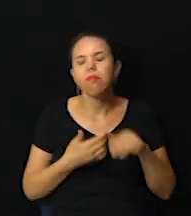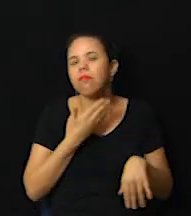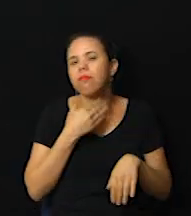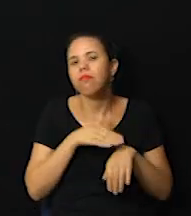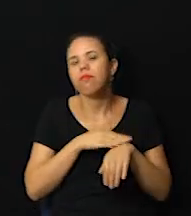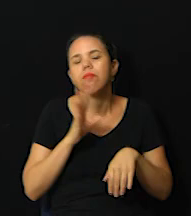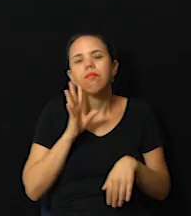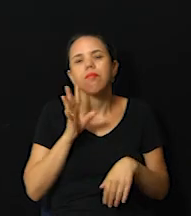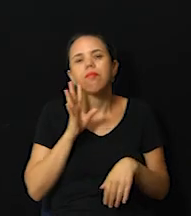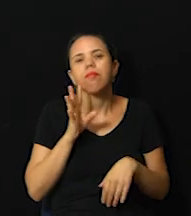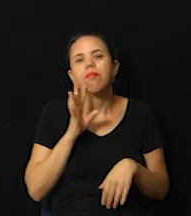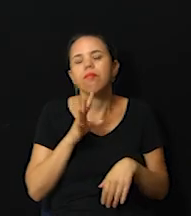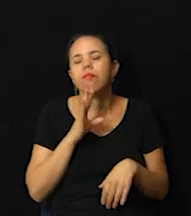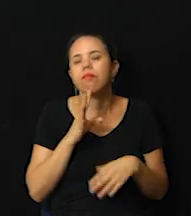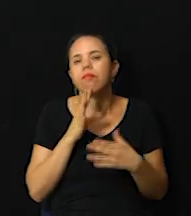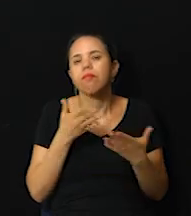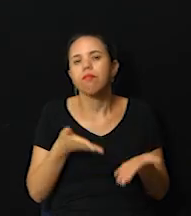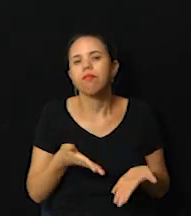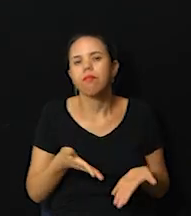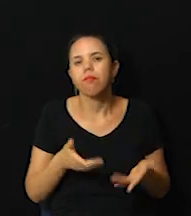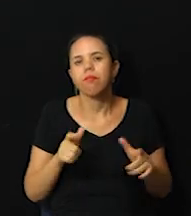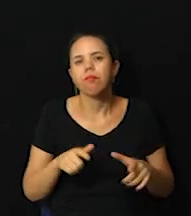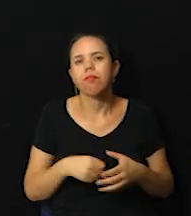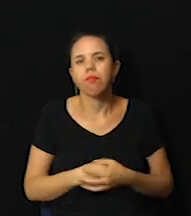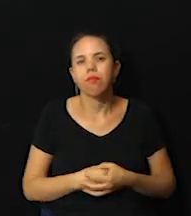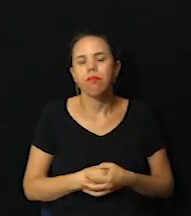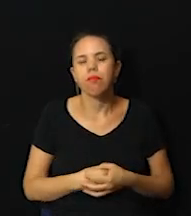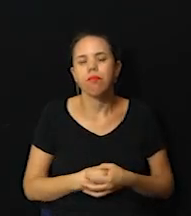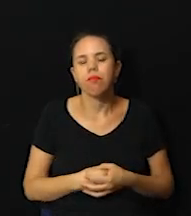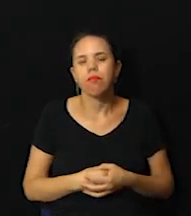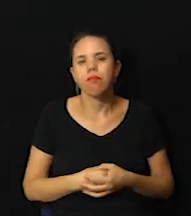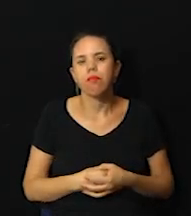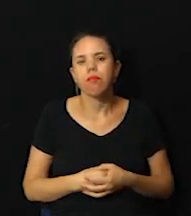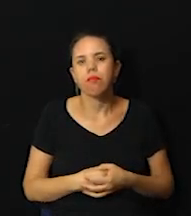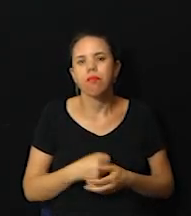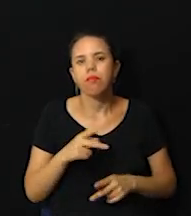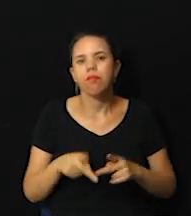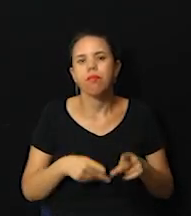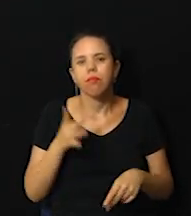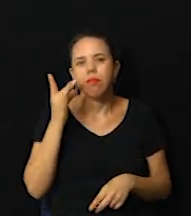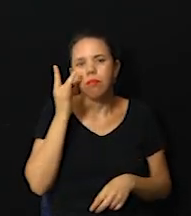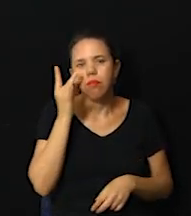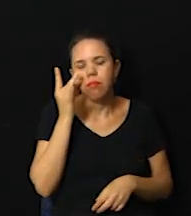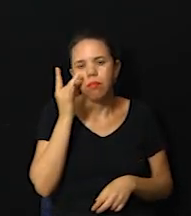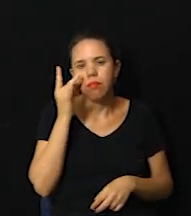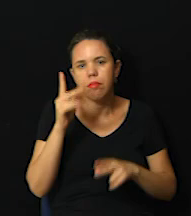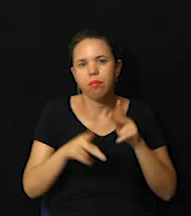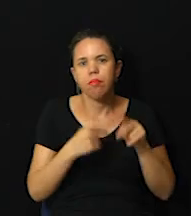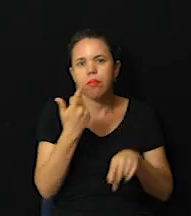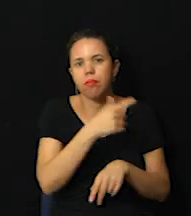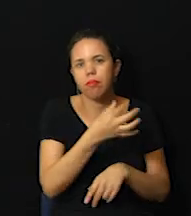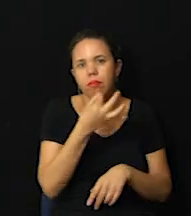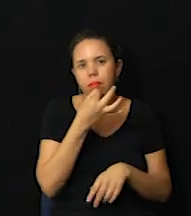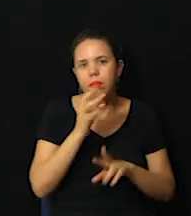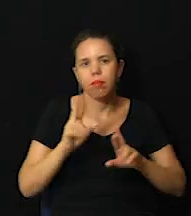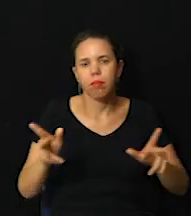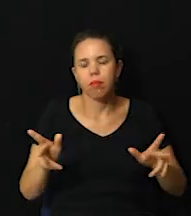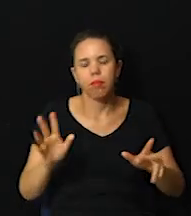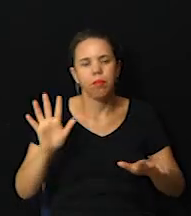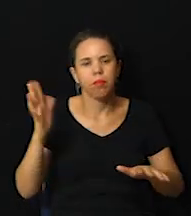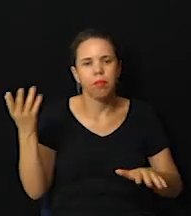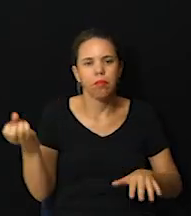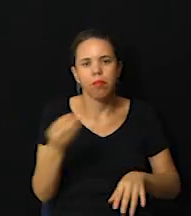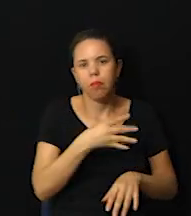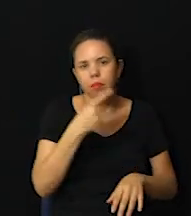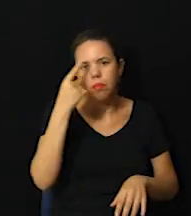um papo bem legal, venha conhecer o nosso espaço, que eu acho que conhecendo pessoalmente também, a pessoa tem um outro olhar e, de repente,